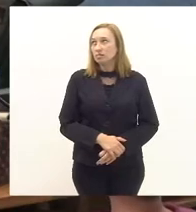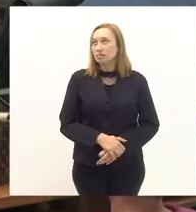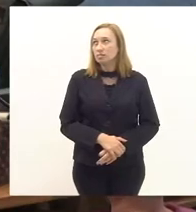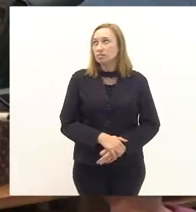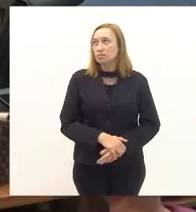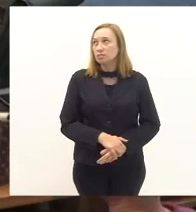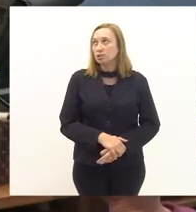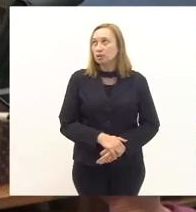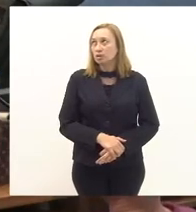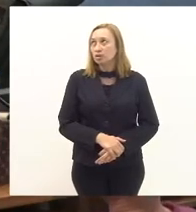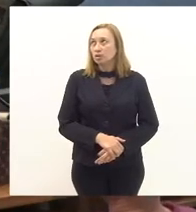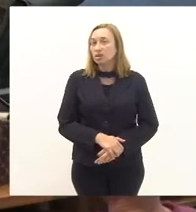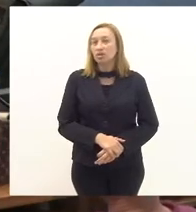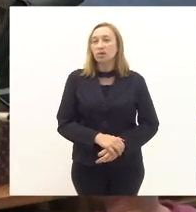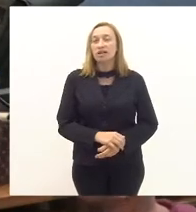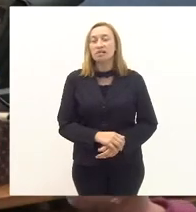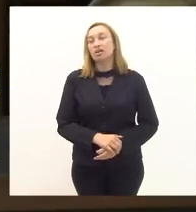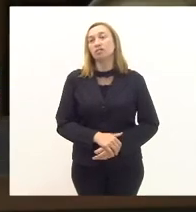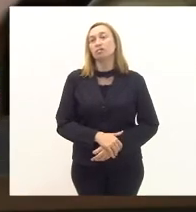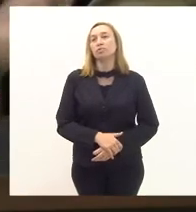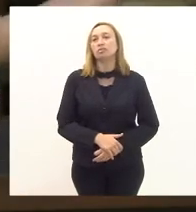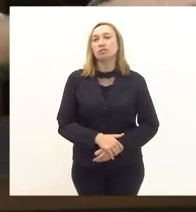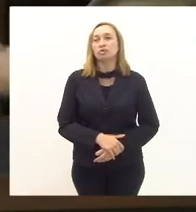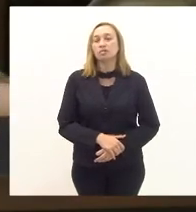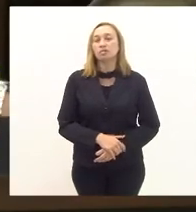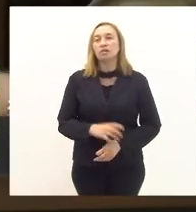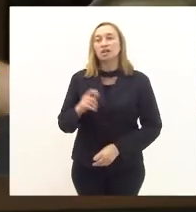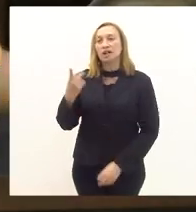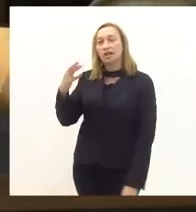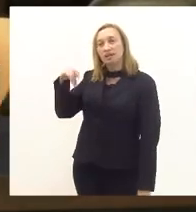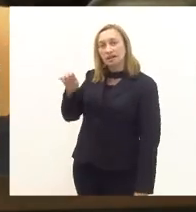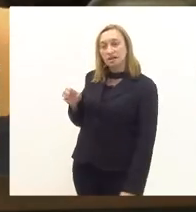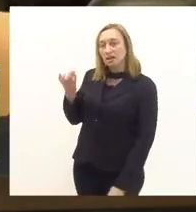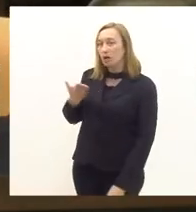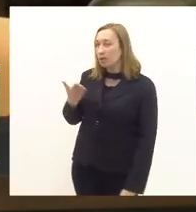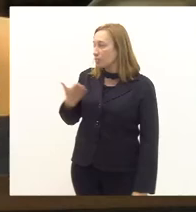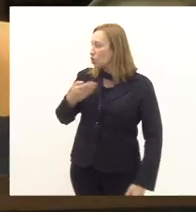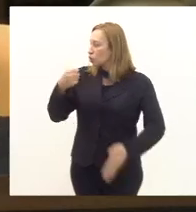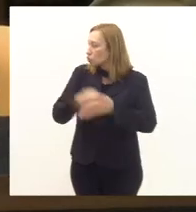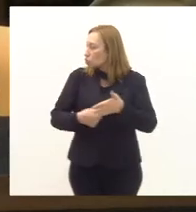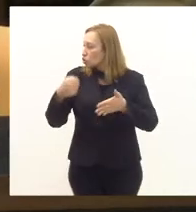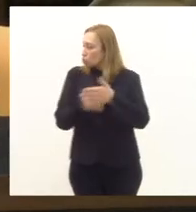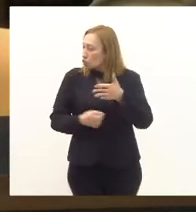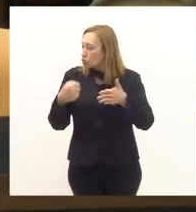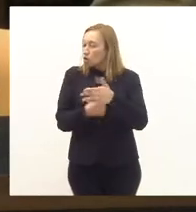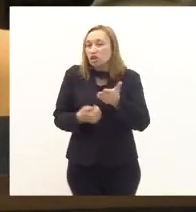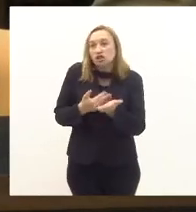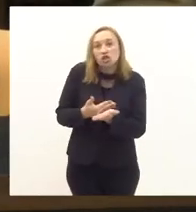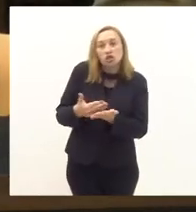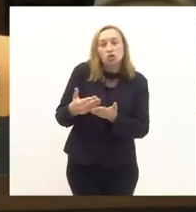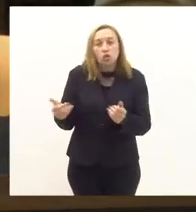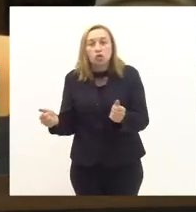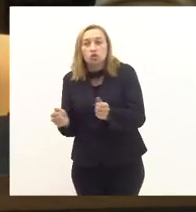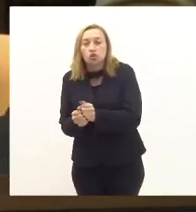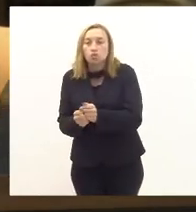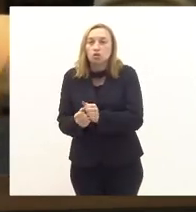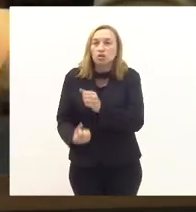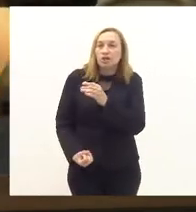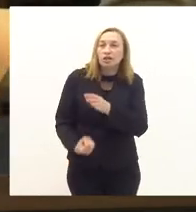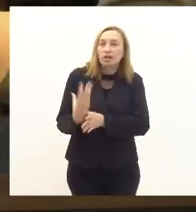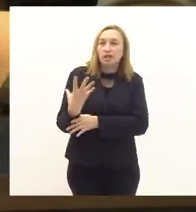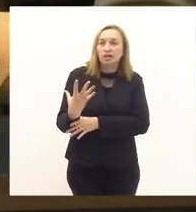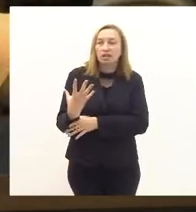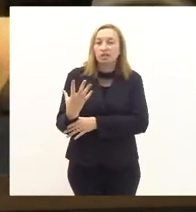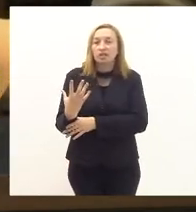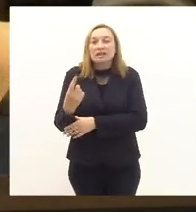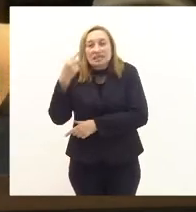não. Vamos lá. O Hernani é um companheiro de luta, a gente começou junto na construção